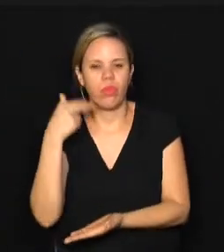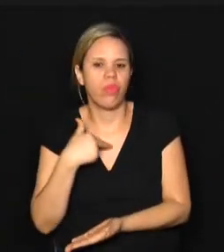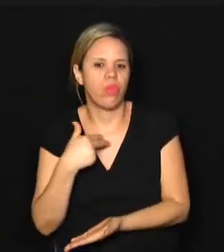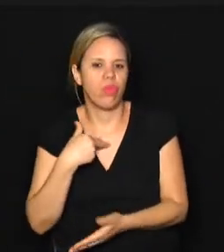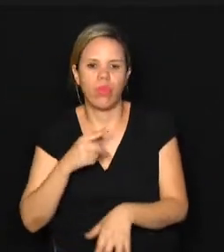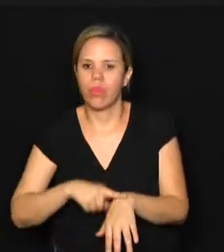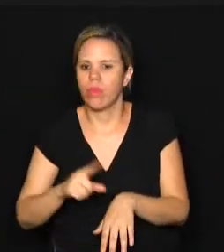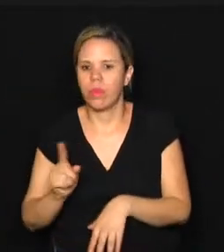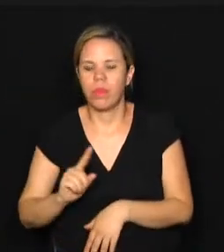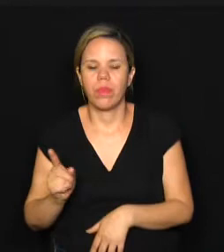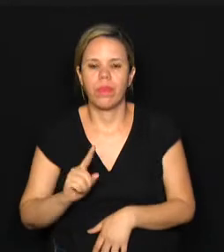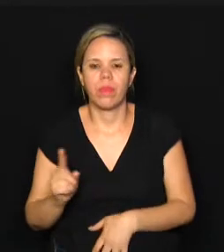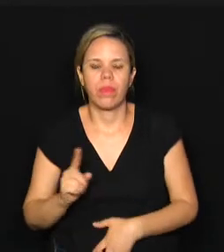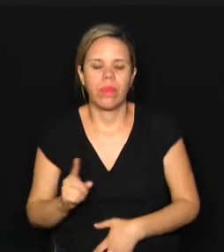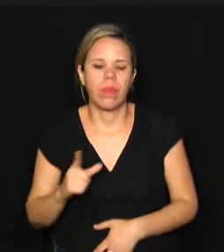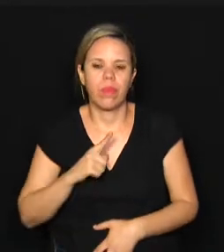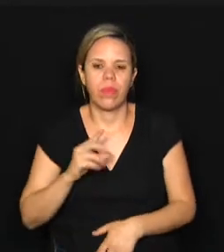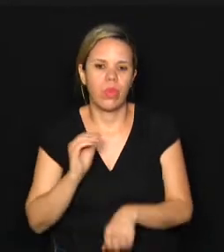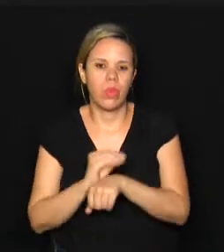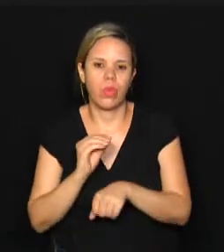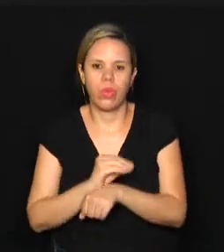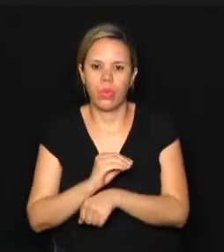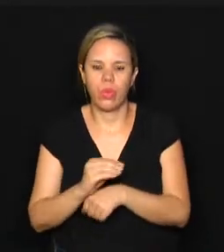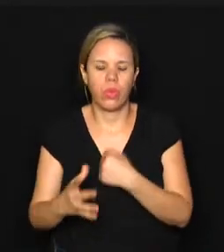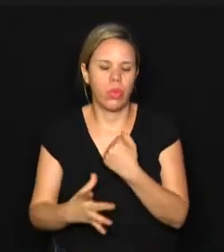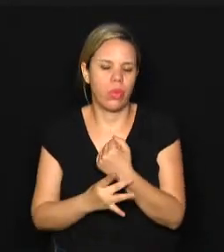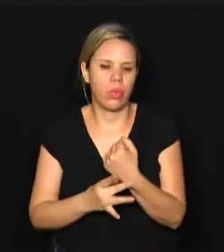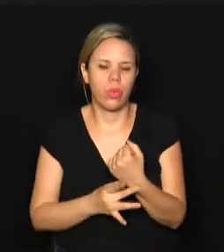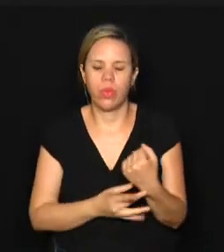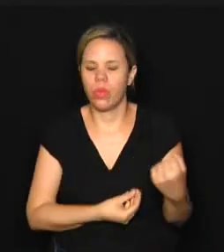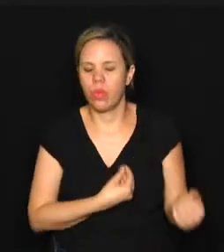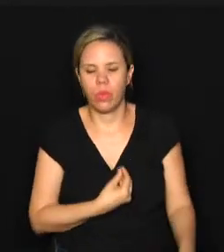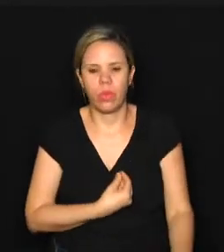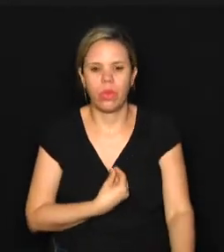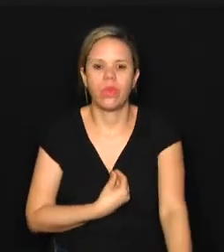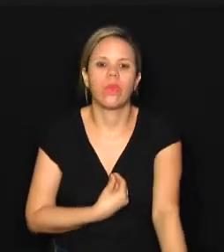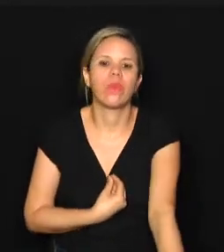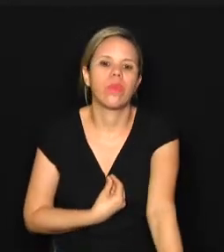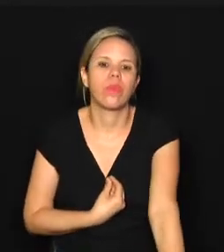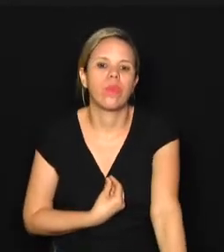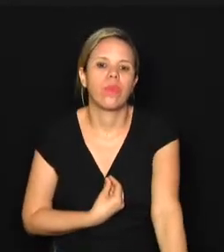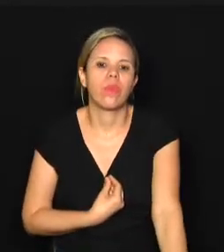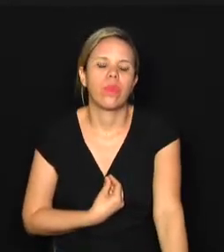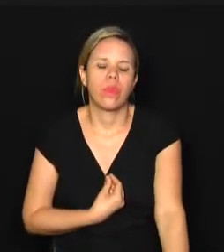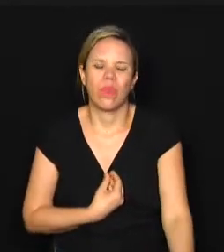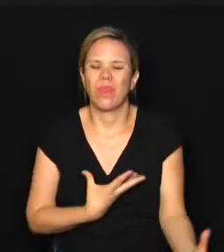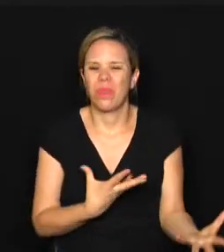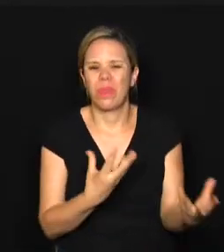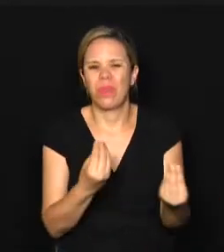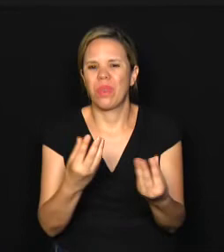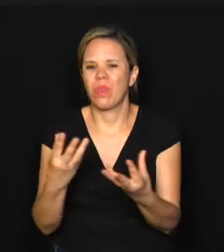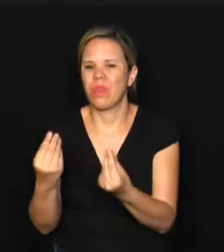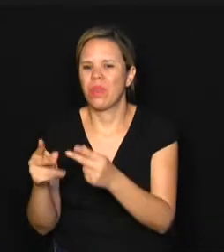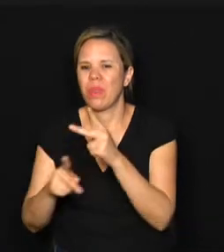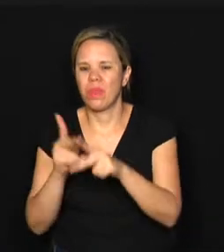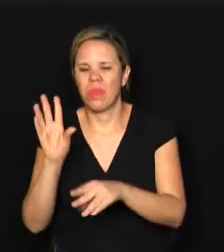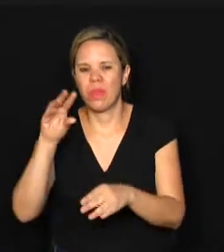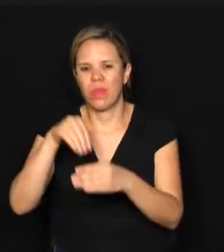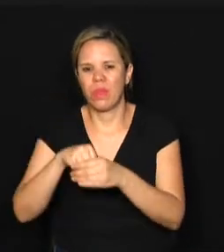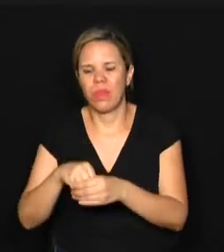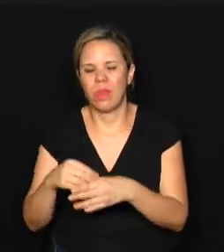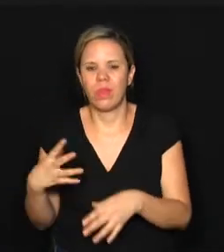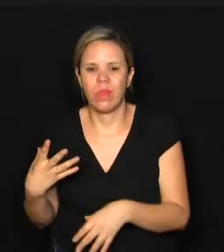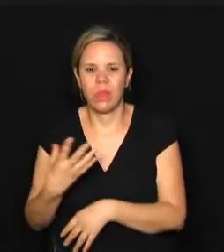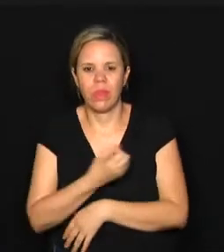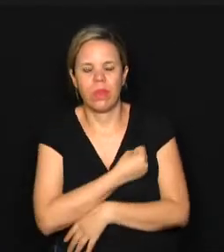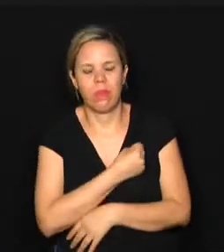tempo, né? Ela vai ter que cuidar da sua própria segurança. E é muita gente que está dentro dessa zona de autossalvamento. Uma